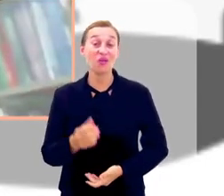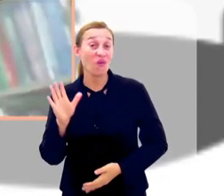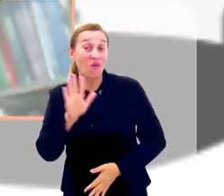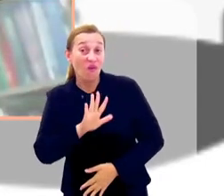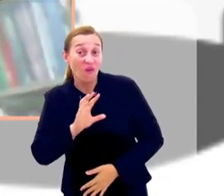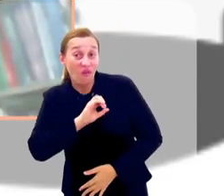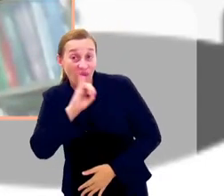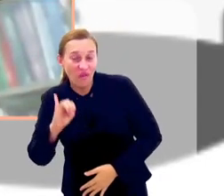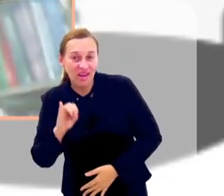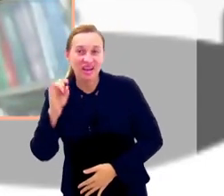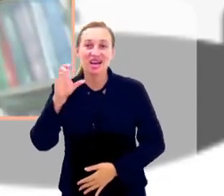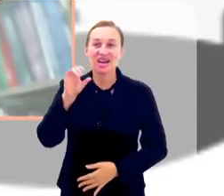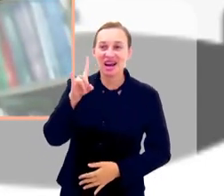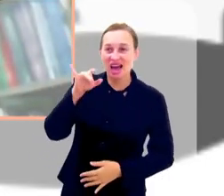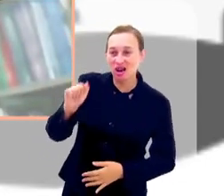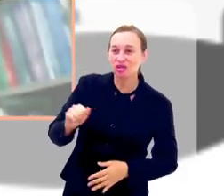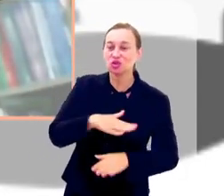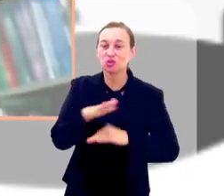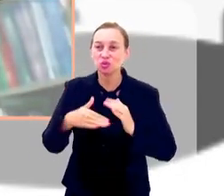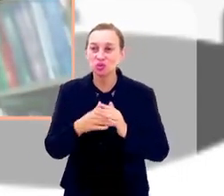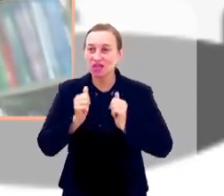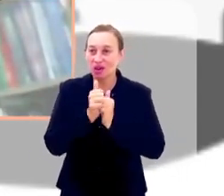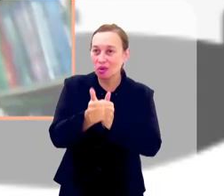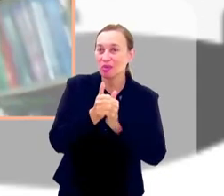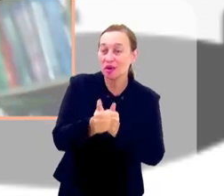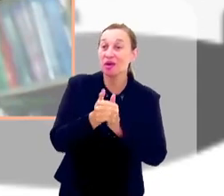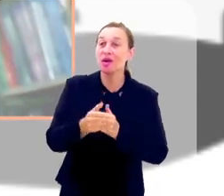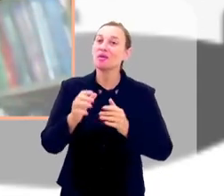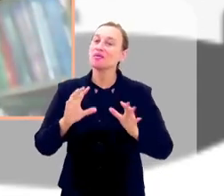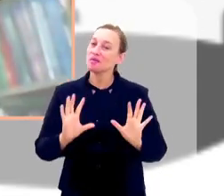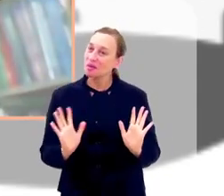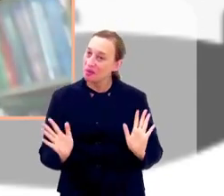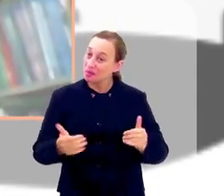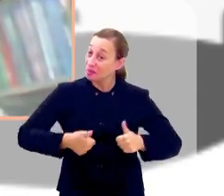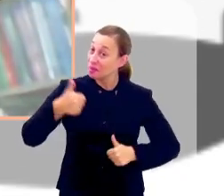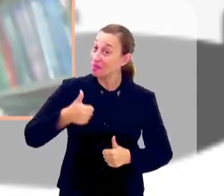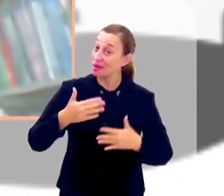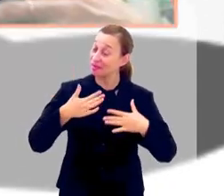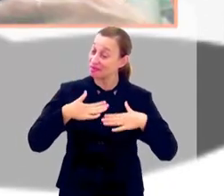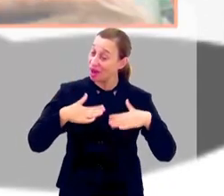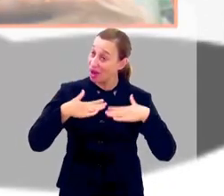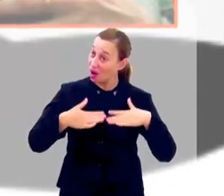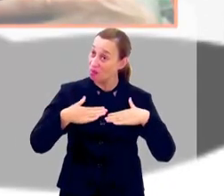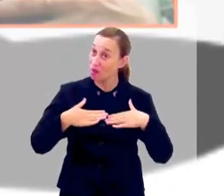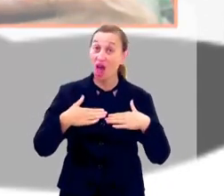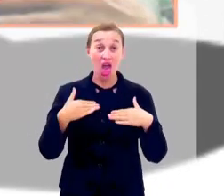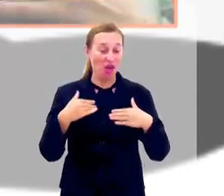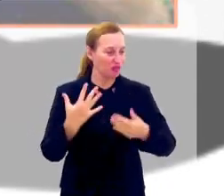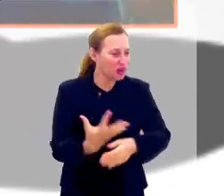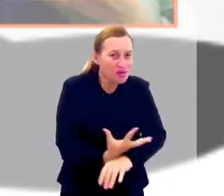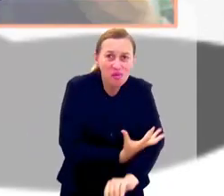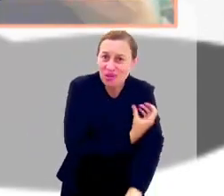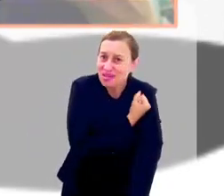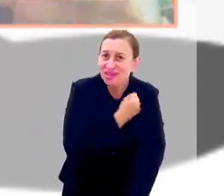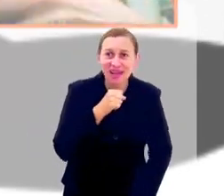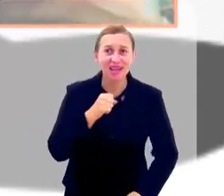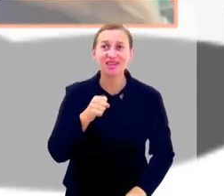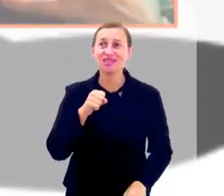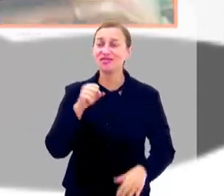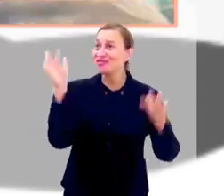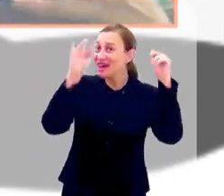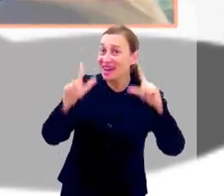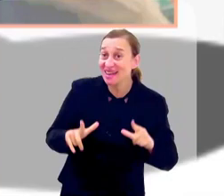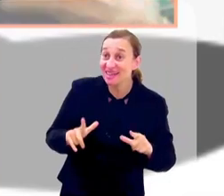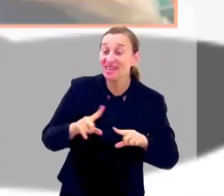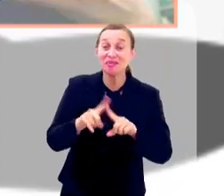Olá, Cláudia, todos que acompanham, estão aqui com a gente. Primeiro, você deixa eu me recompor, porque eu já fiquei emocionada,